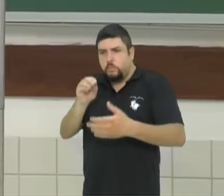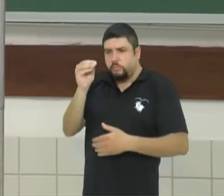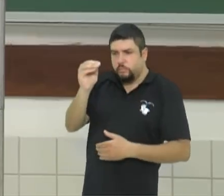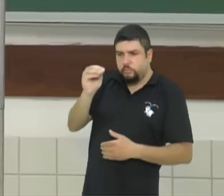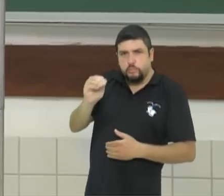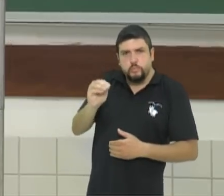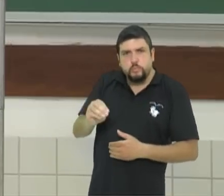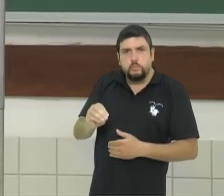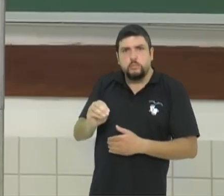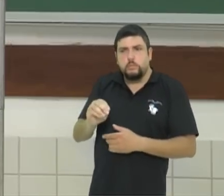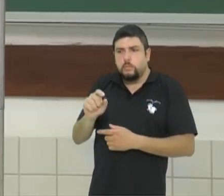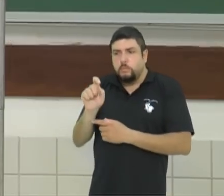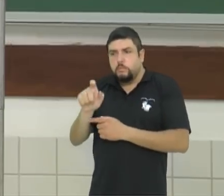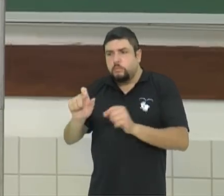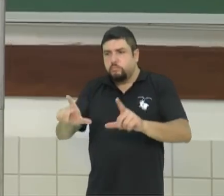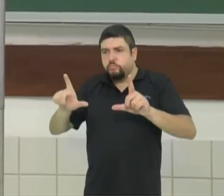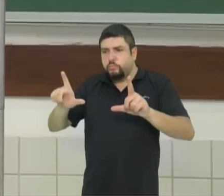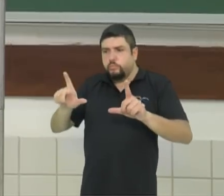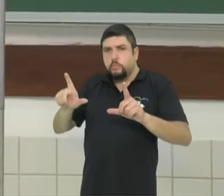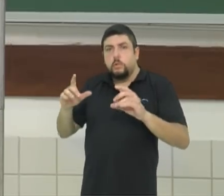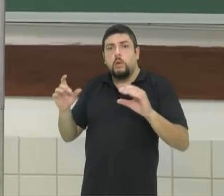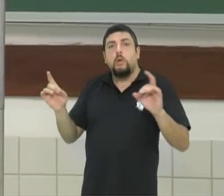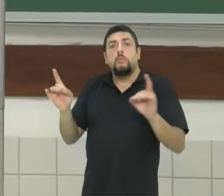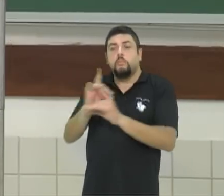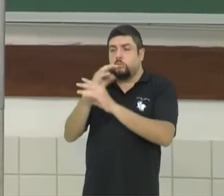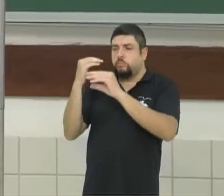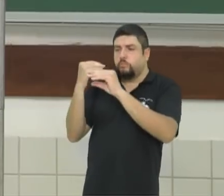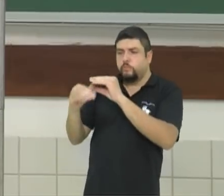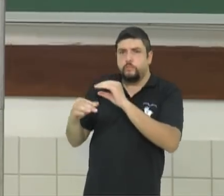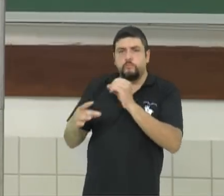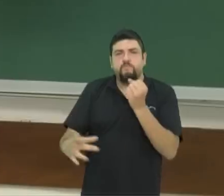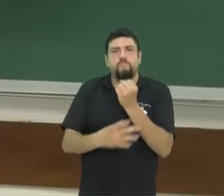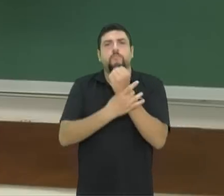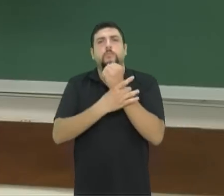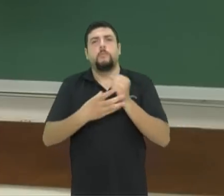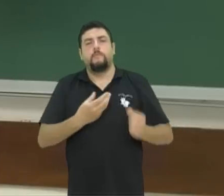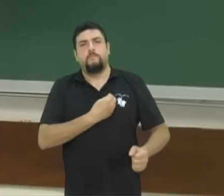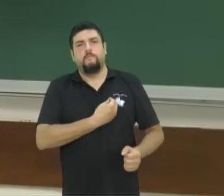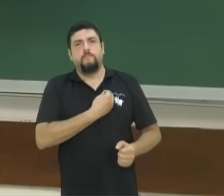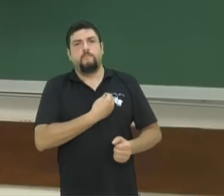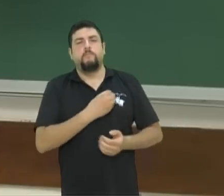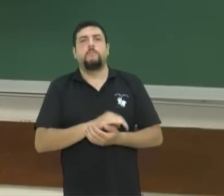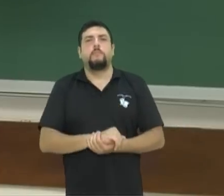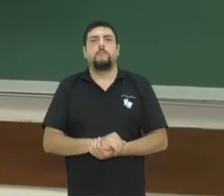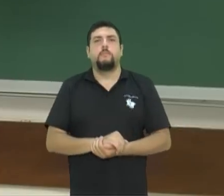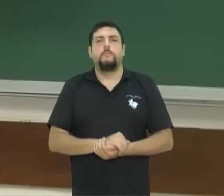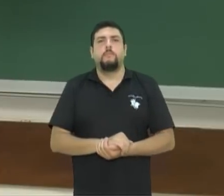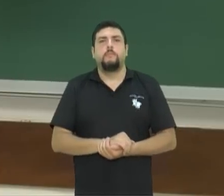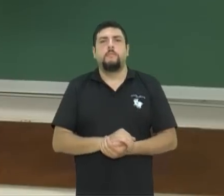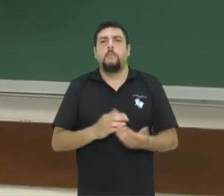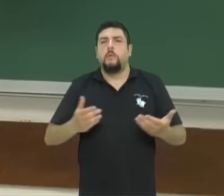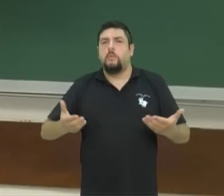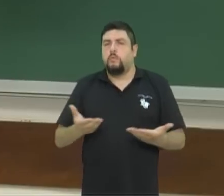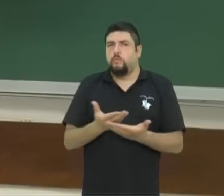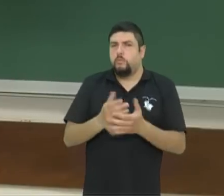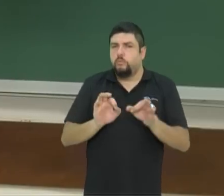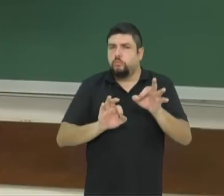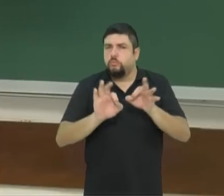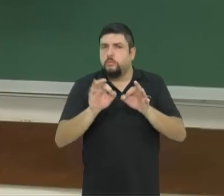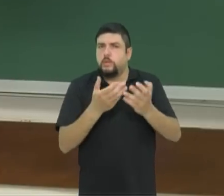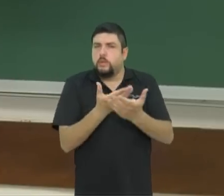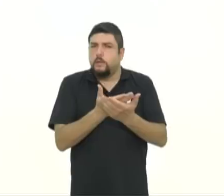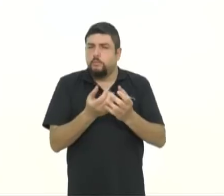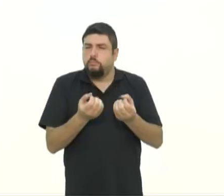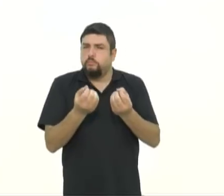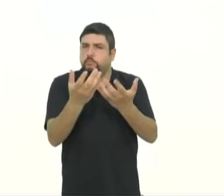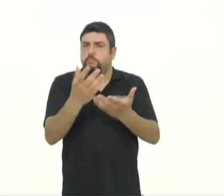link para validar a presença de vocês, ok? Então, vamos ver o que nós preparamos para a aula de hoje, quais são as novidades, galera? Observem